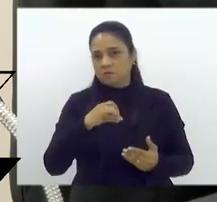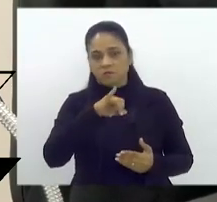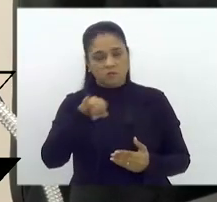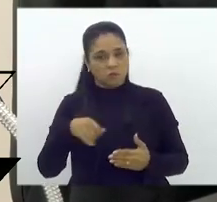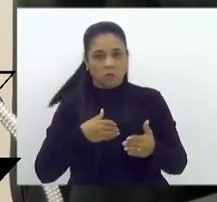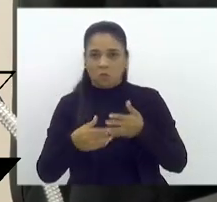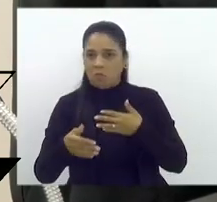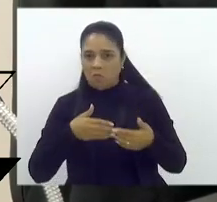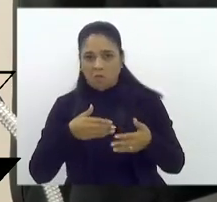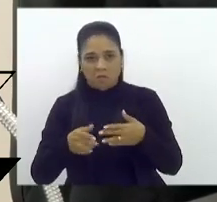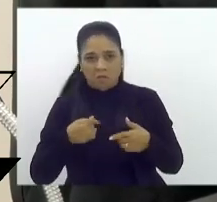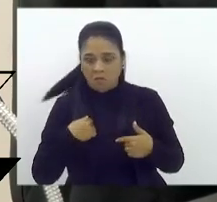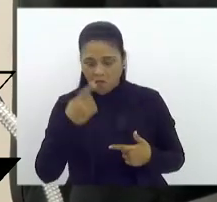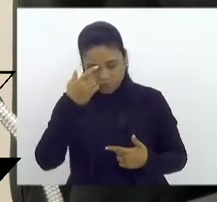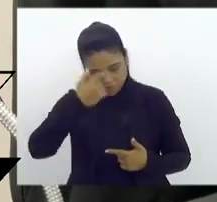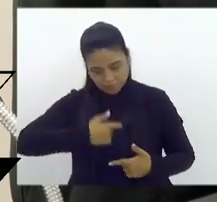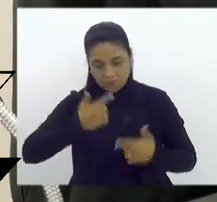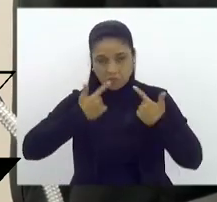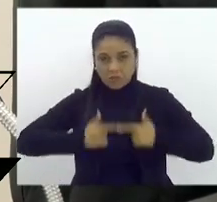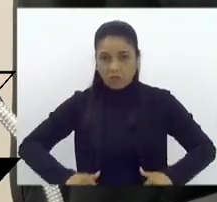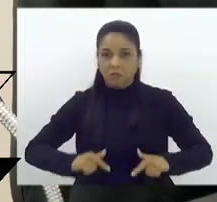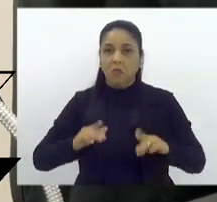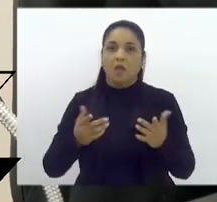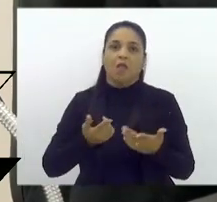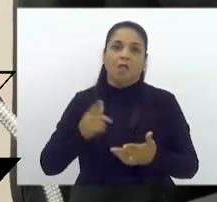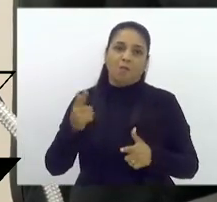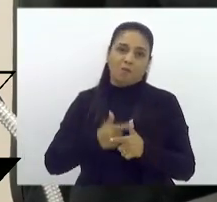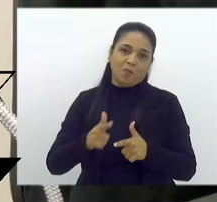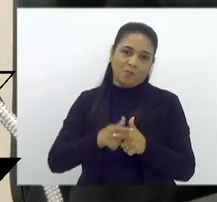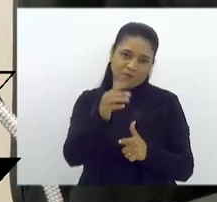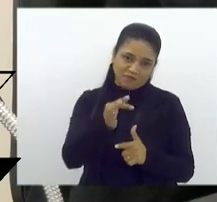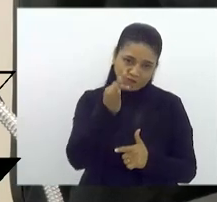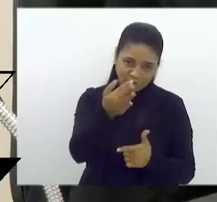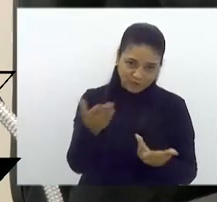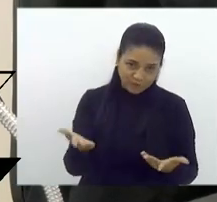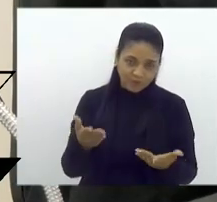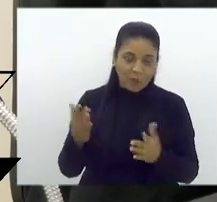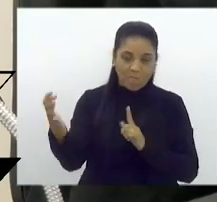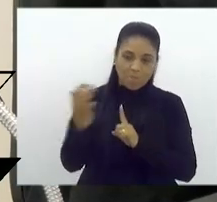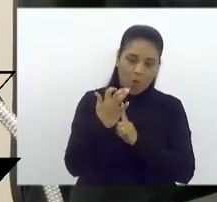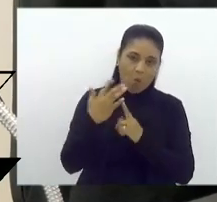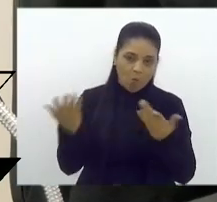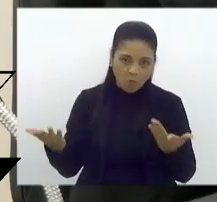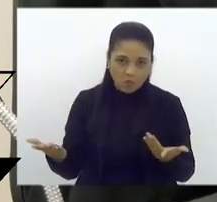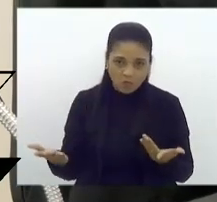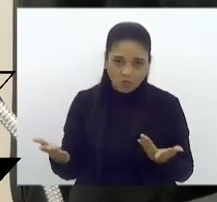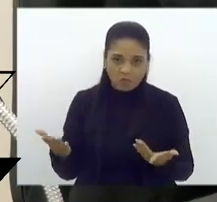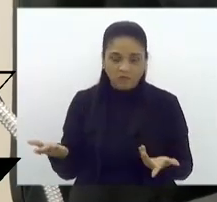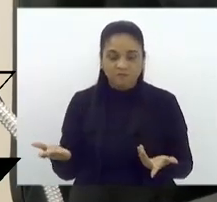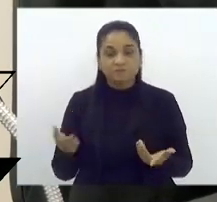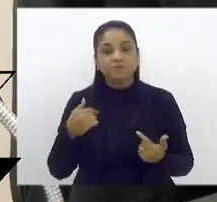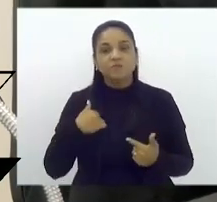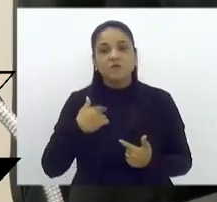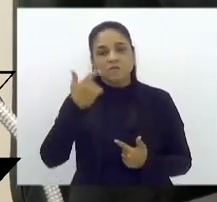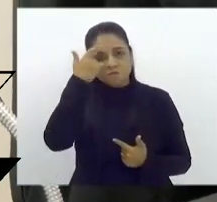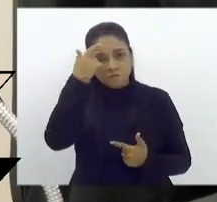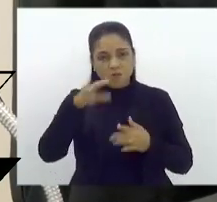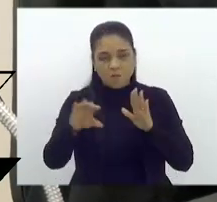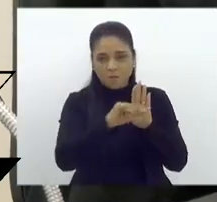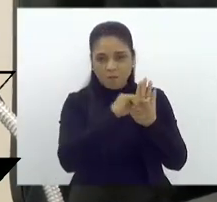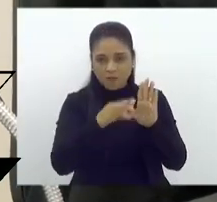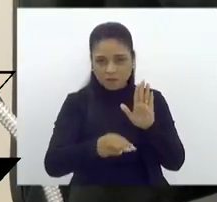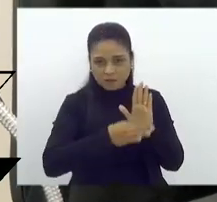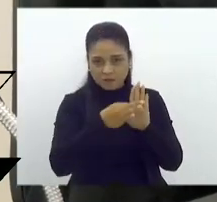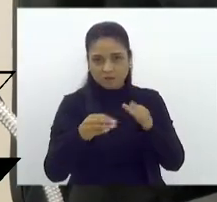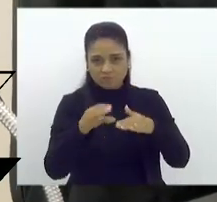depois o tiro sai pela culatra, né? A represália vem rápida. Mas o meu parecer pela